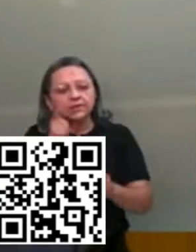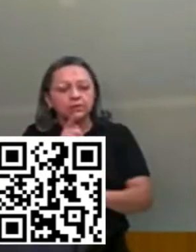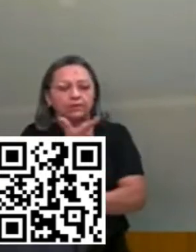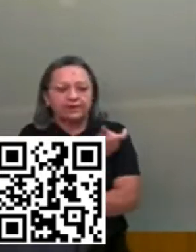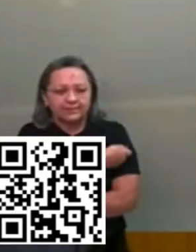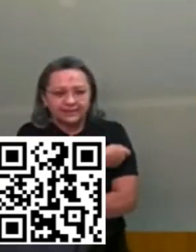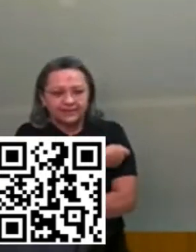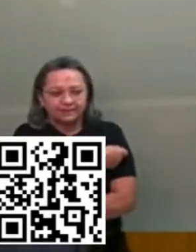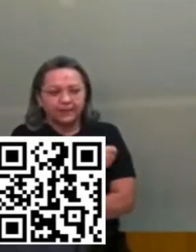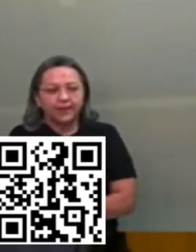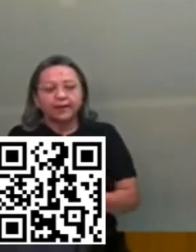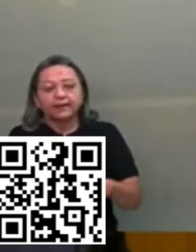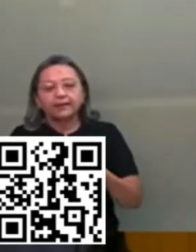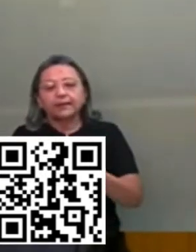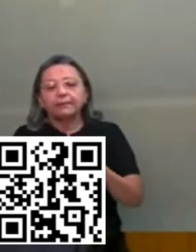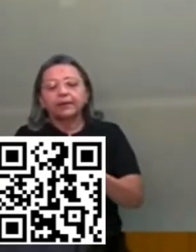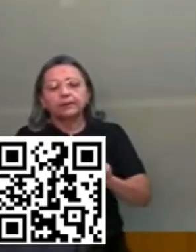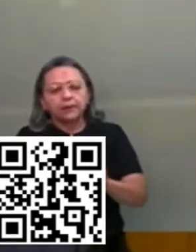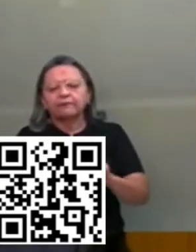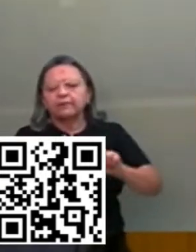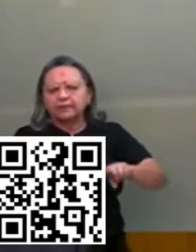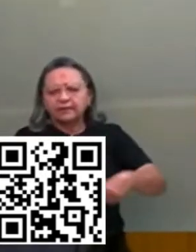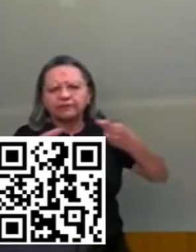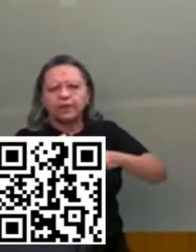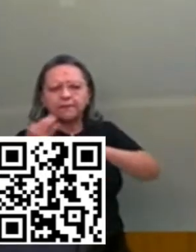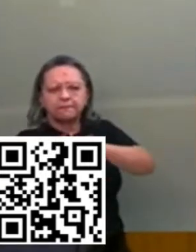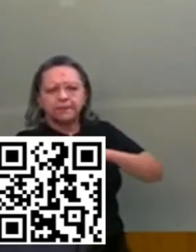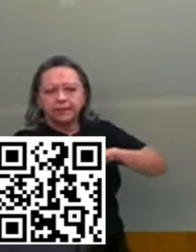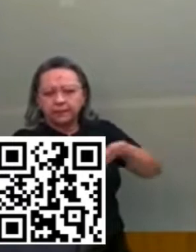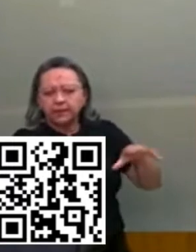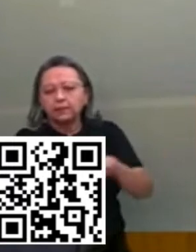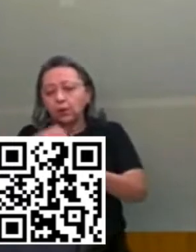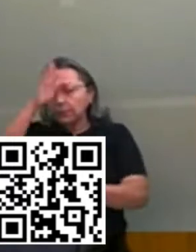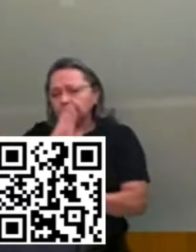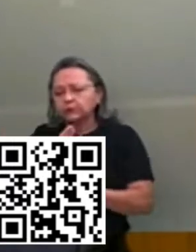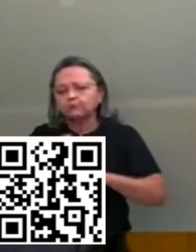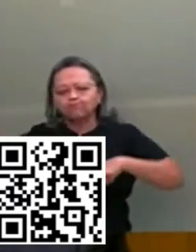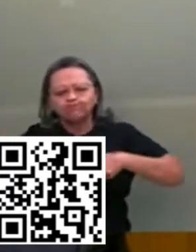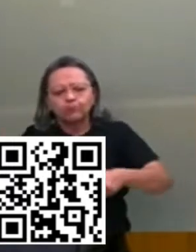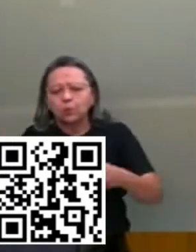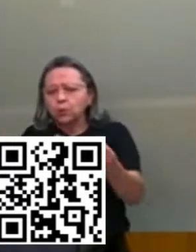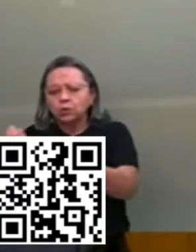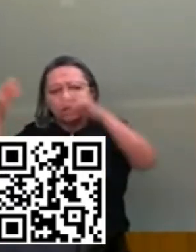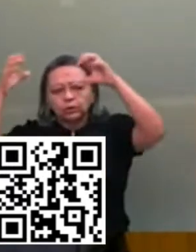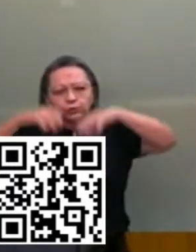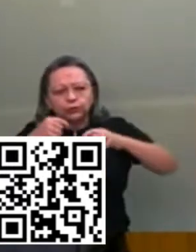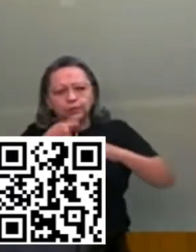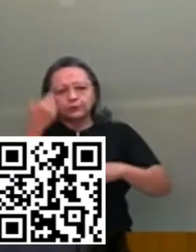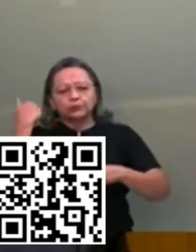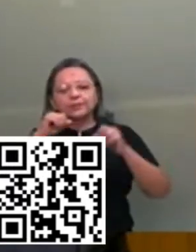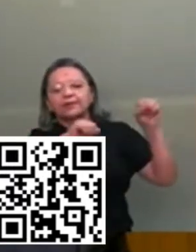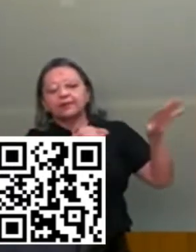vacina. Além dos desafios da pandemia, o Brasil enfrentou intensas chuvas nas últimas semanas,